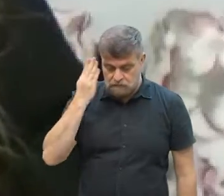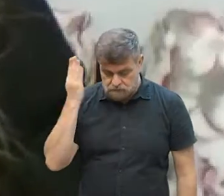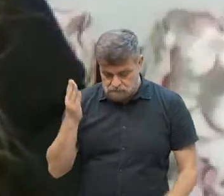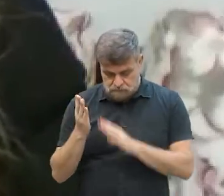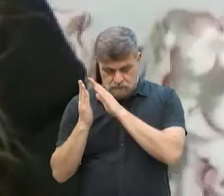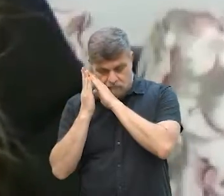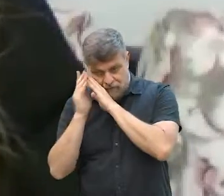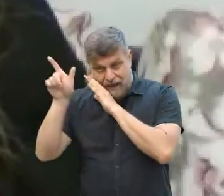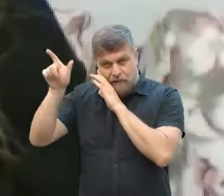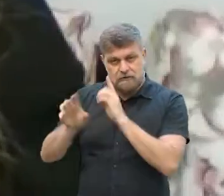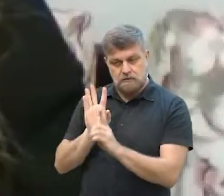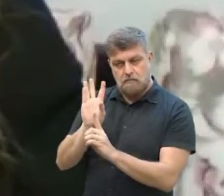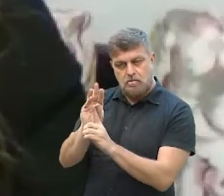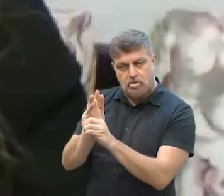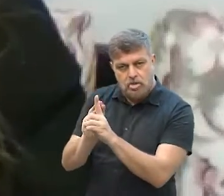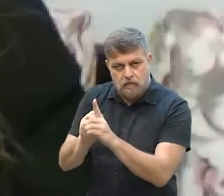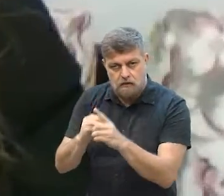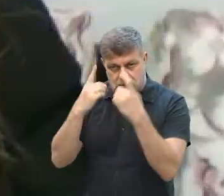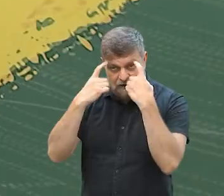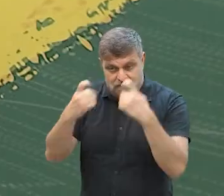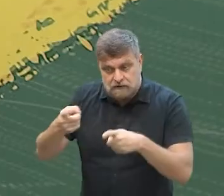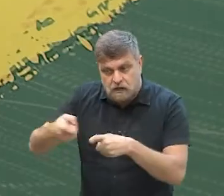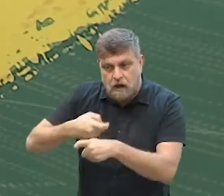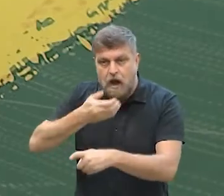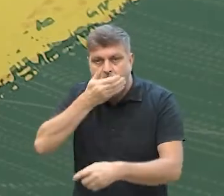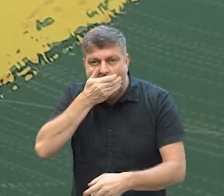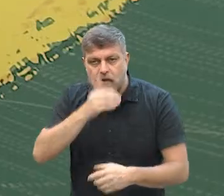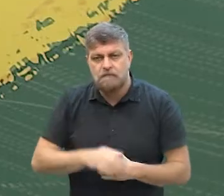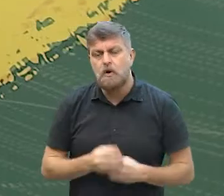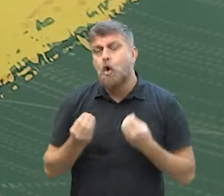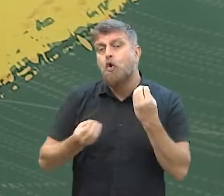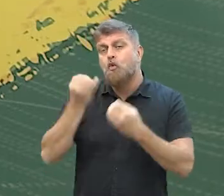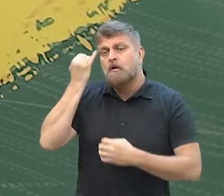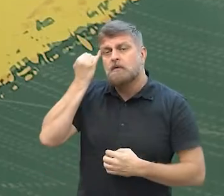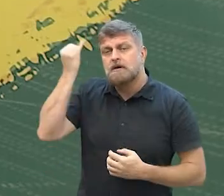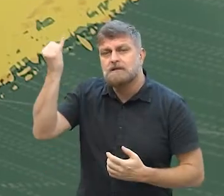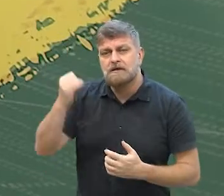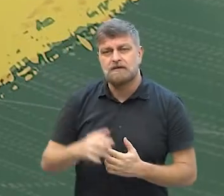de defesa para essas mulheres. Como que surgiu essa ideia, Aline?